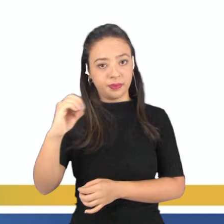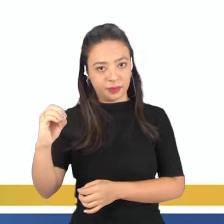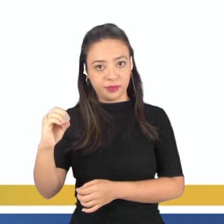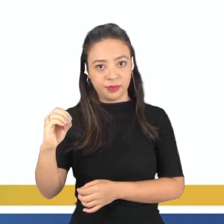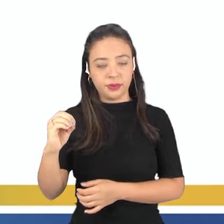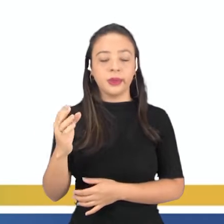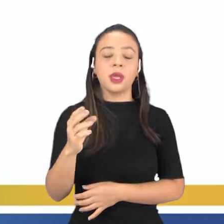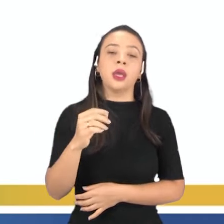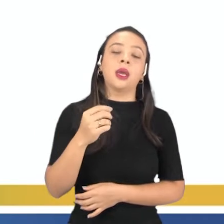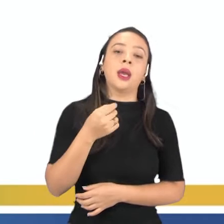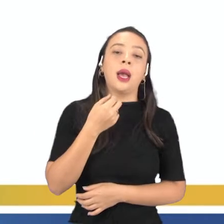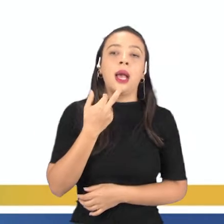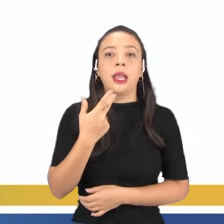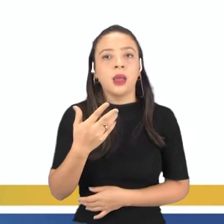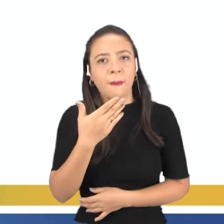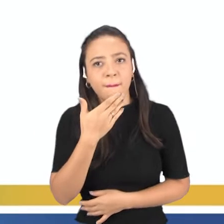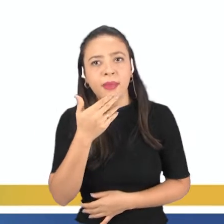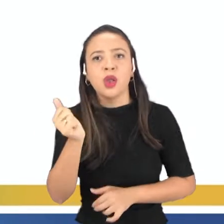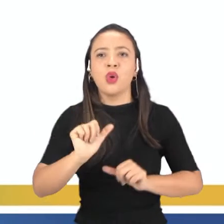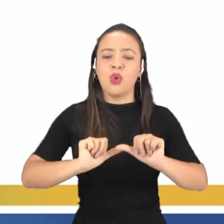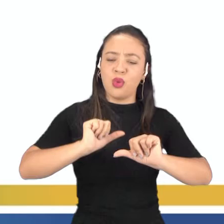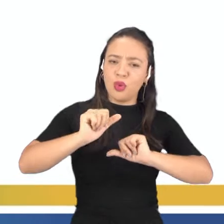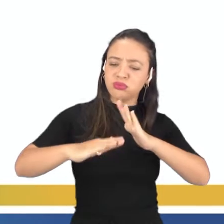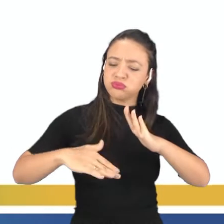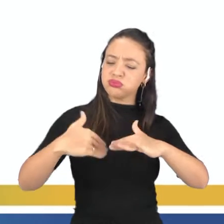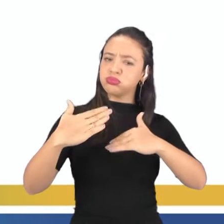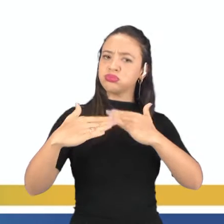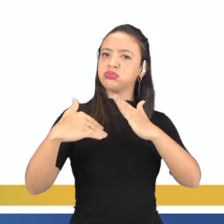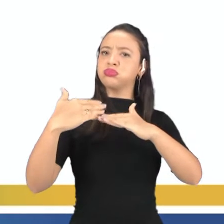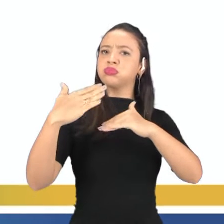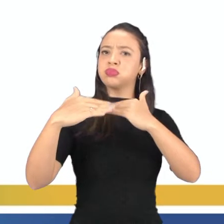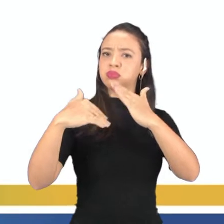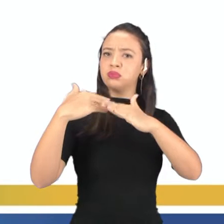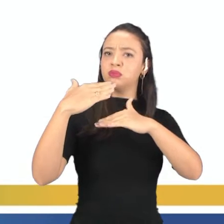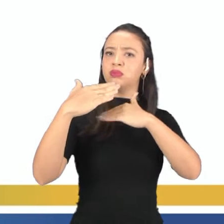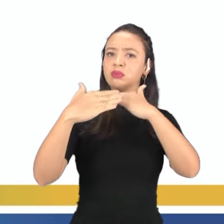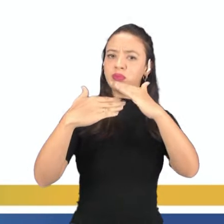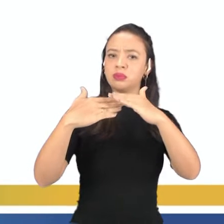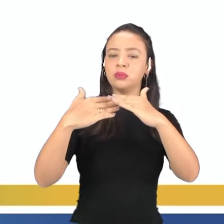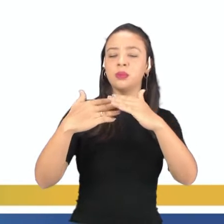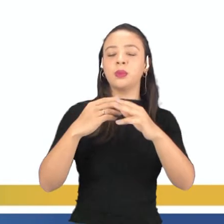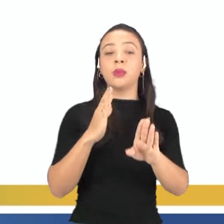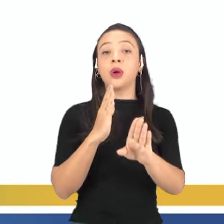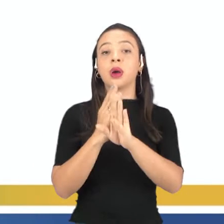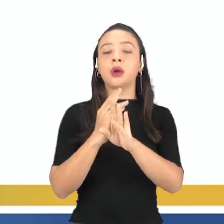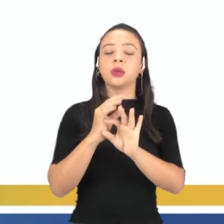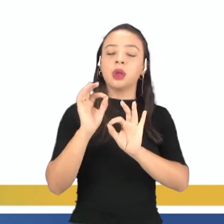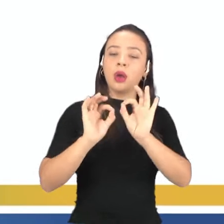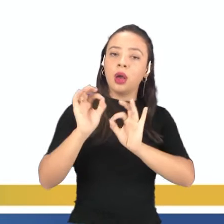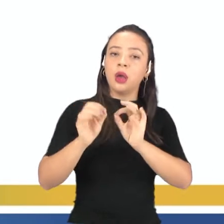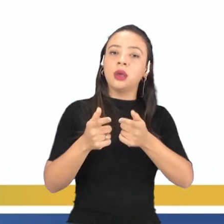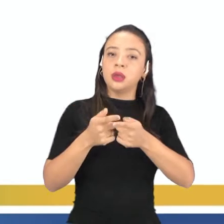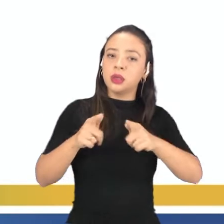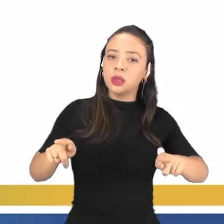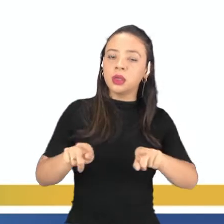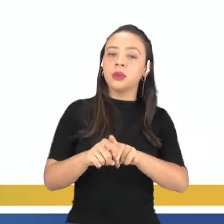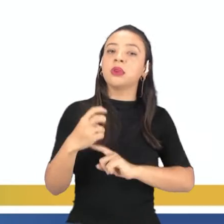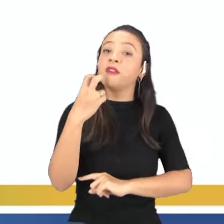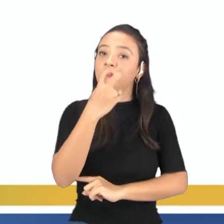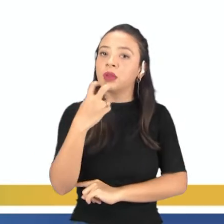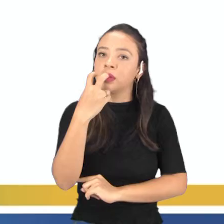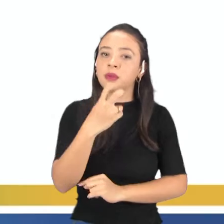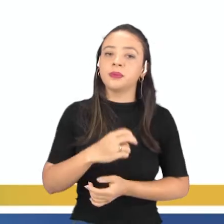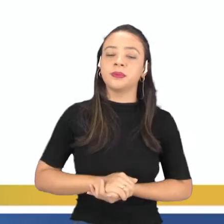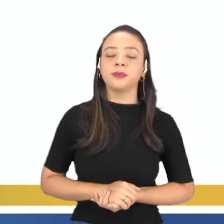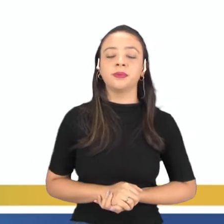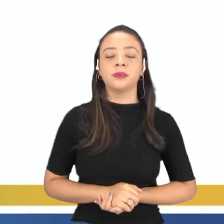certo refinamento, né, que era dialeto, passou para idioma, por meio da acertação da gramática e da pronúncia. Ok? É